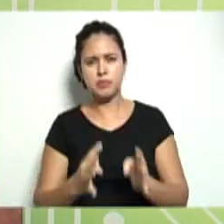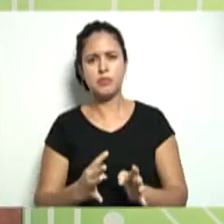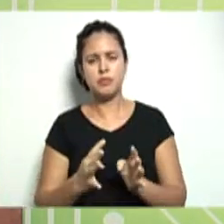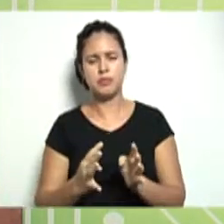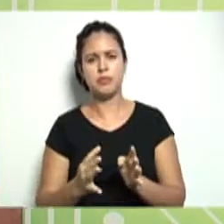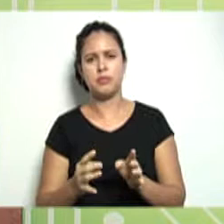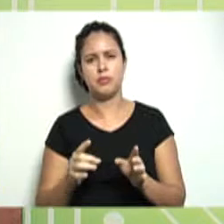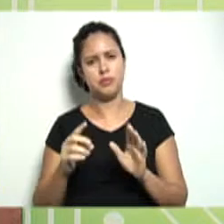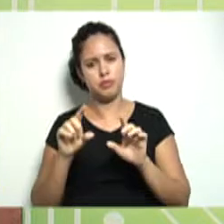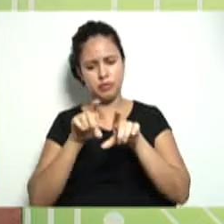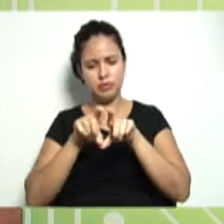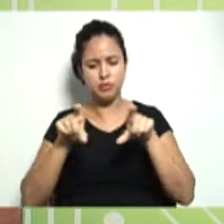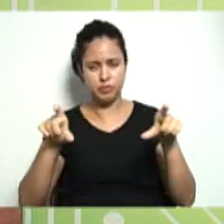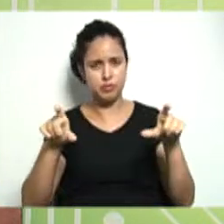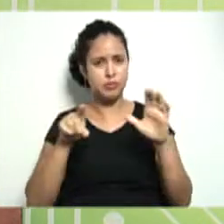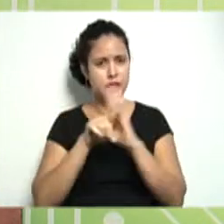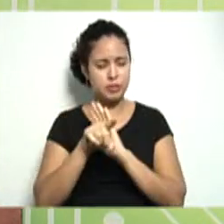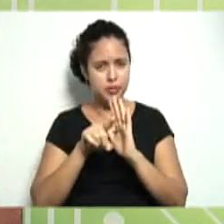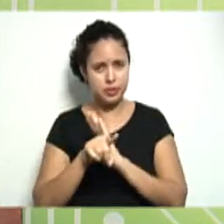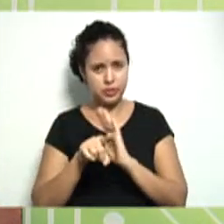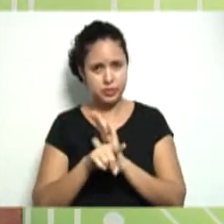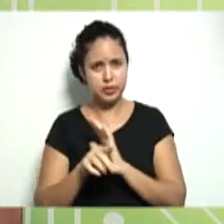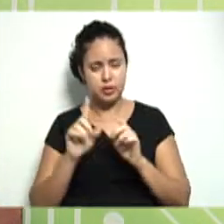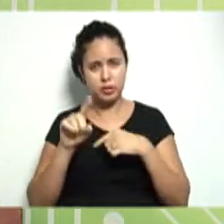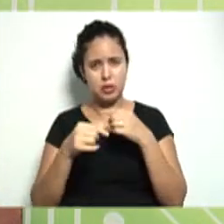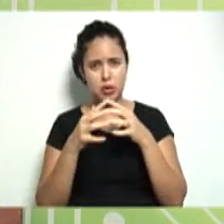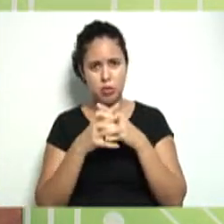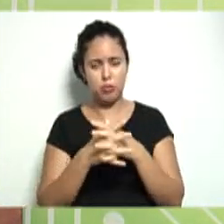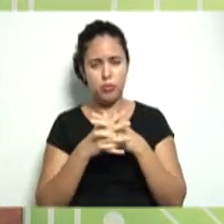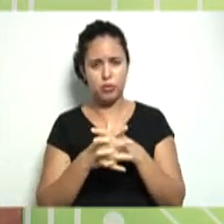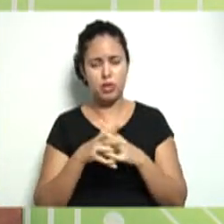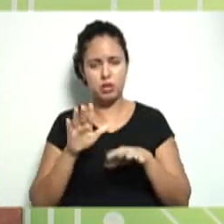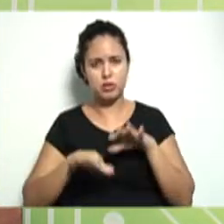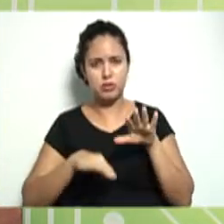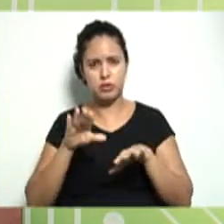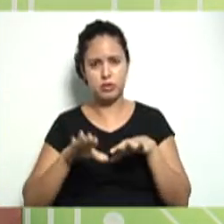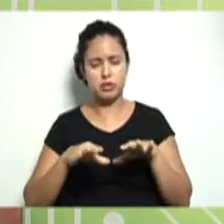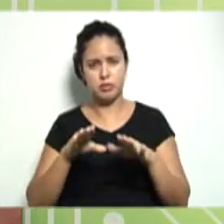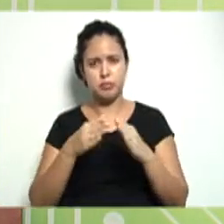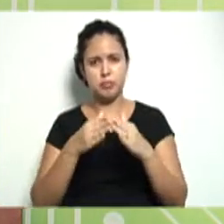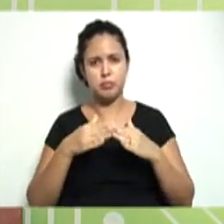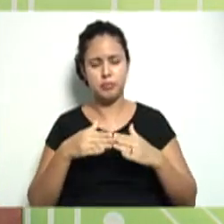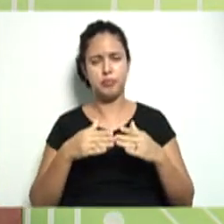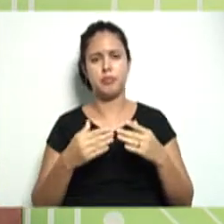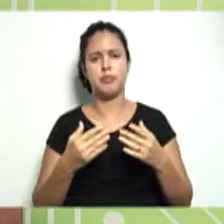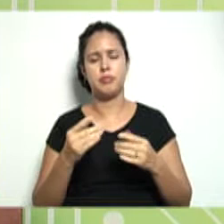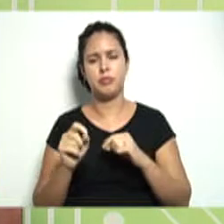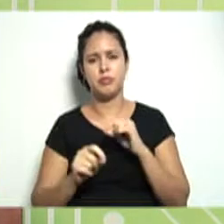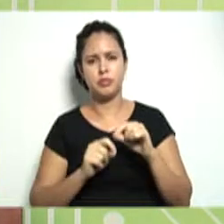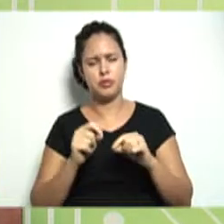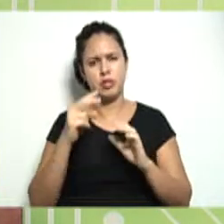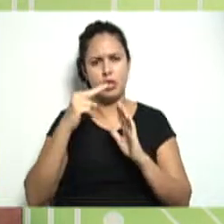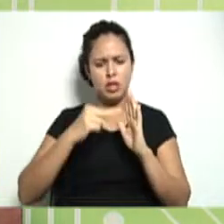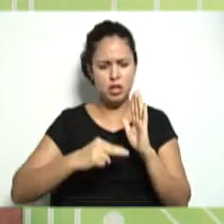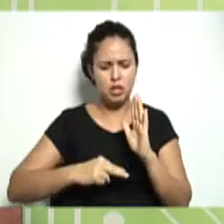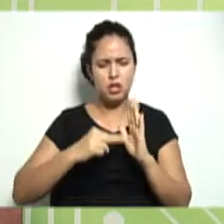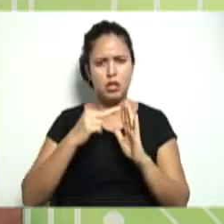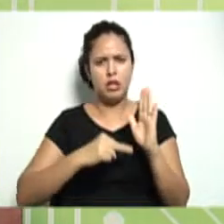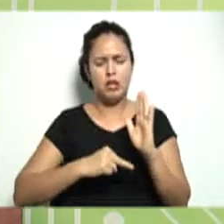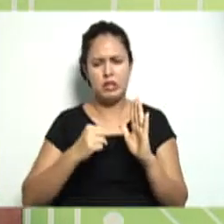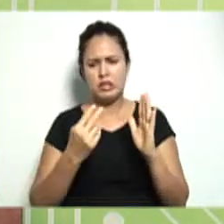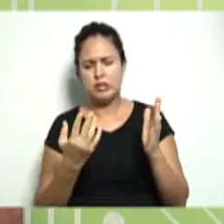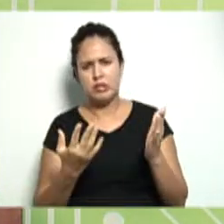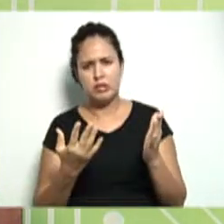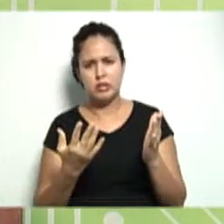atenção o enunciado da questão para não confundir. Às vezes está pedindo a incorreta, aí você não leu direito, aí viu a